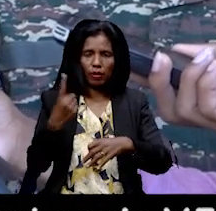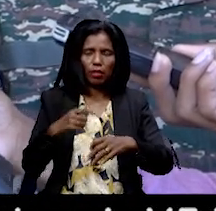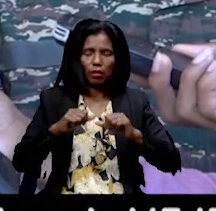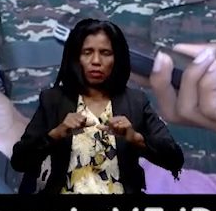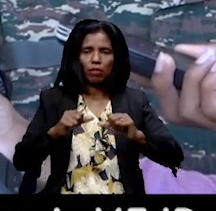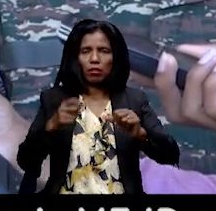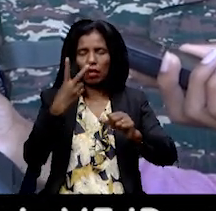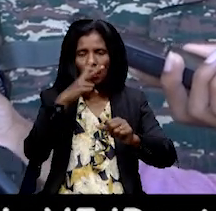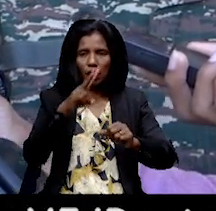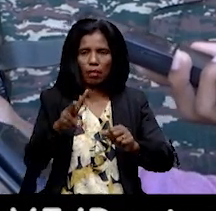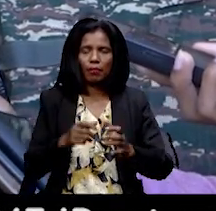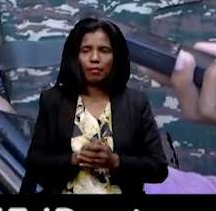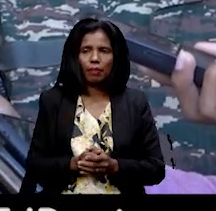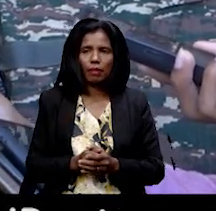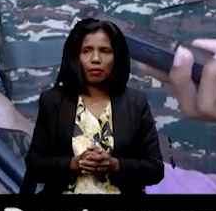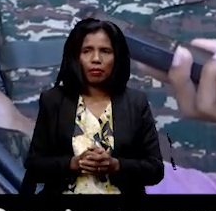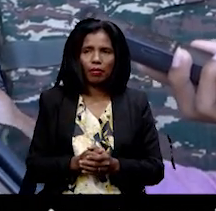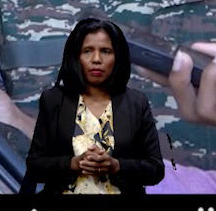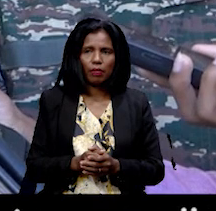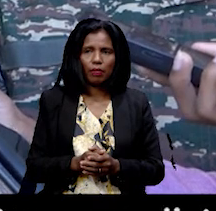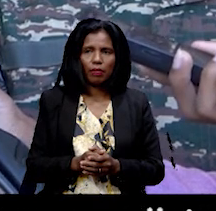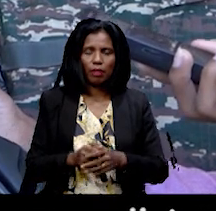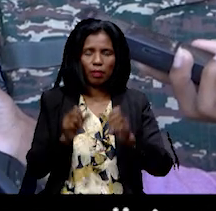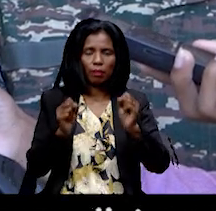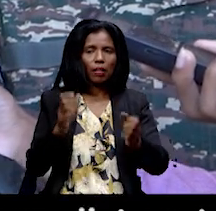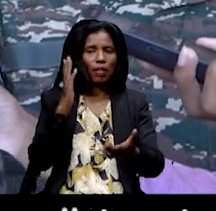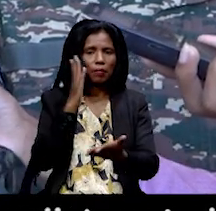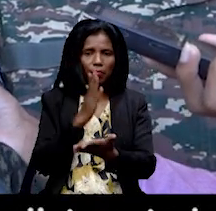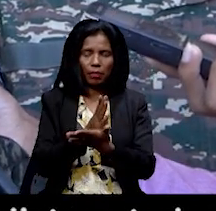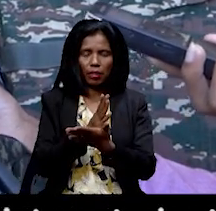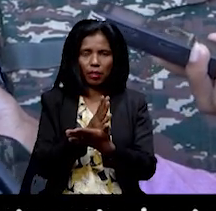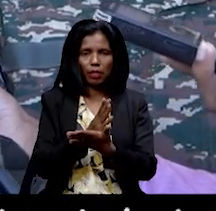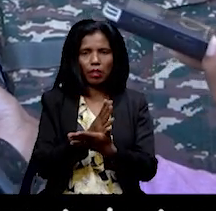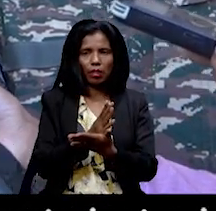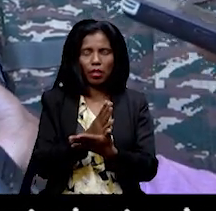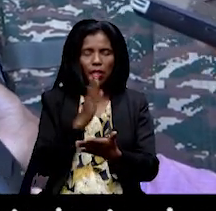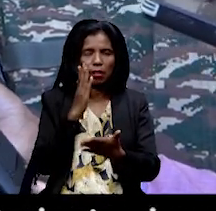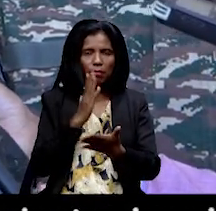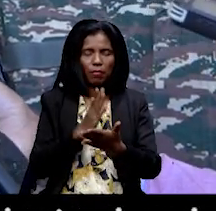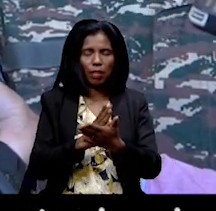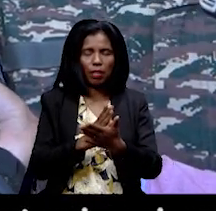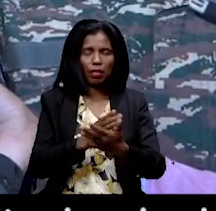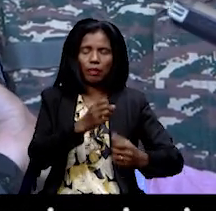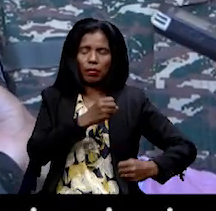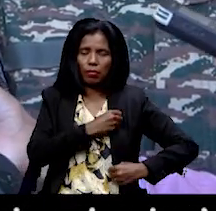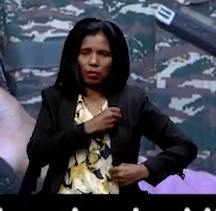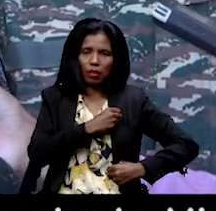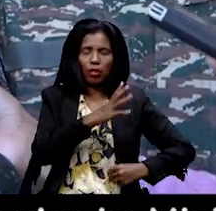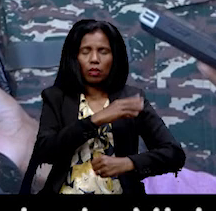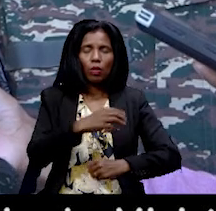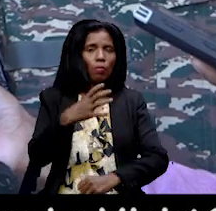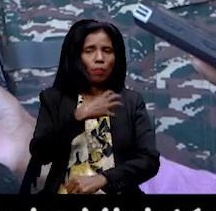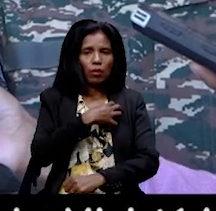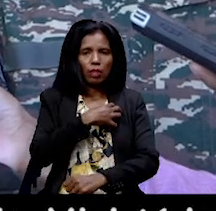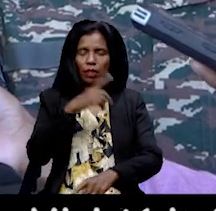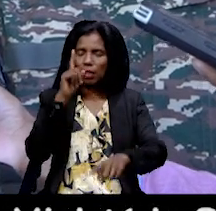operasi memetai halo operasi halo ne hanesan prevensau para prevene forsa militar no polisia labele